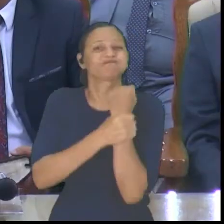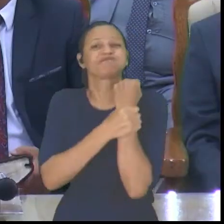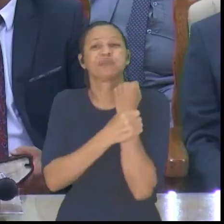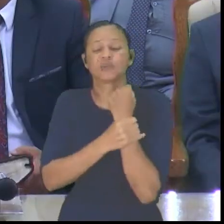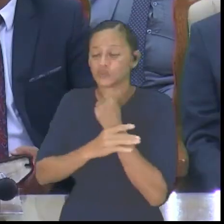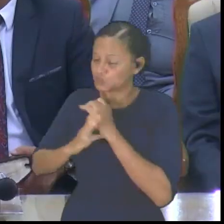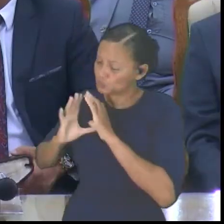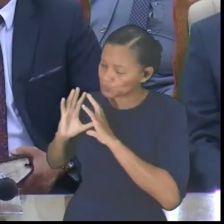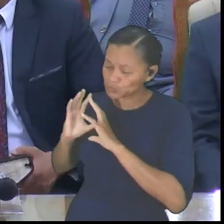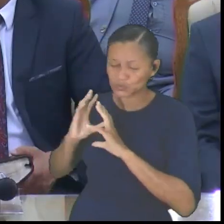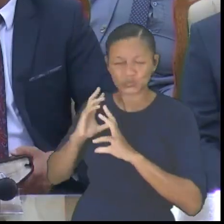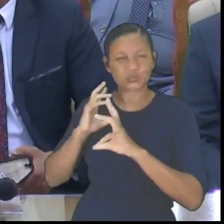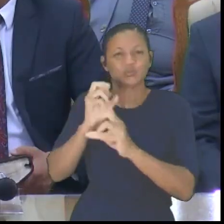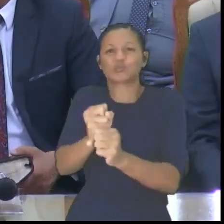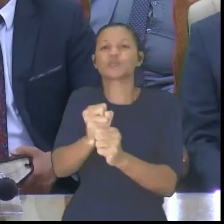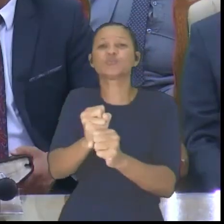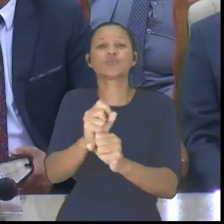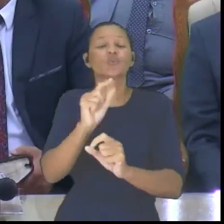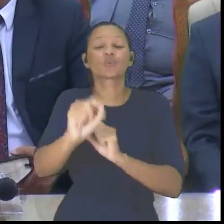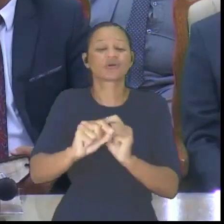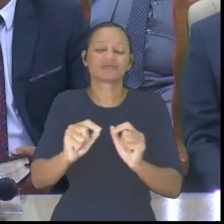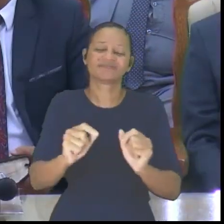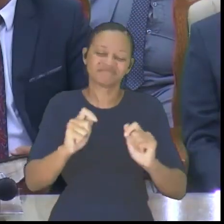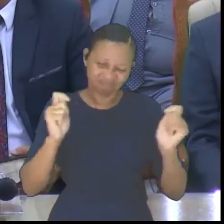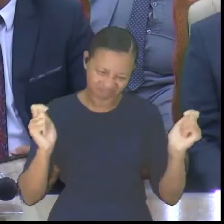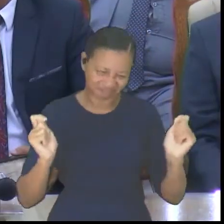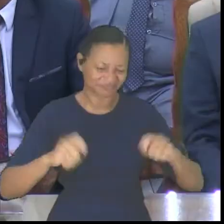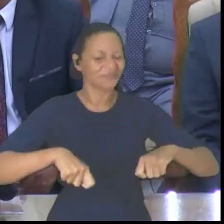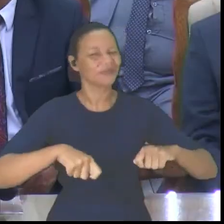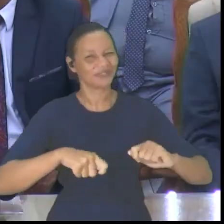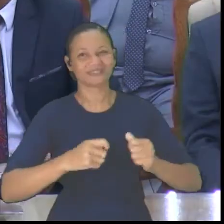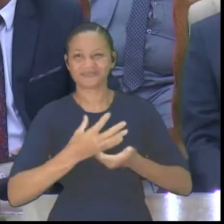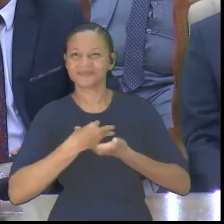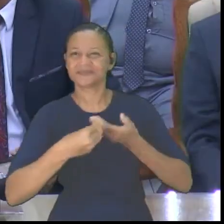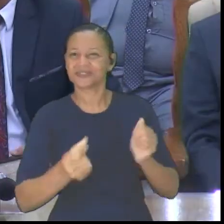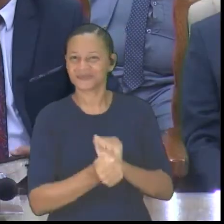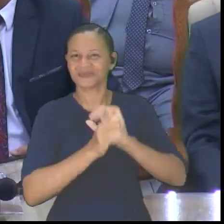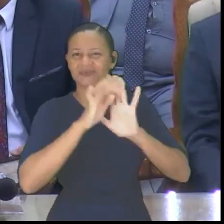e isso vale um glória a Deus, é que o Senhor,